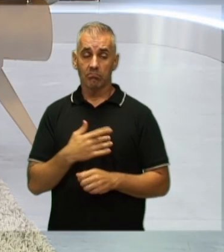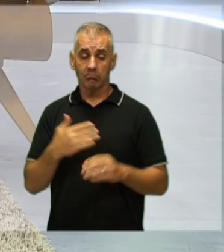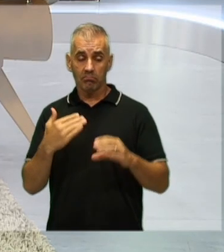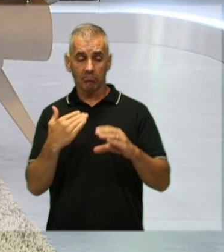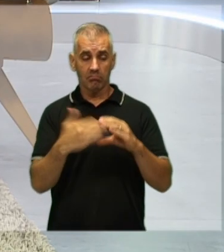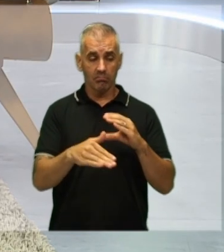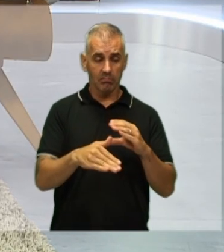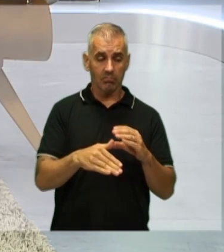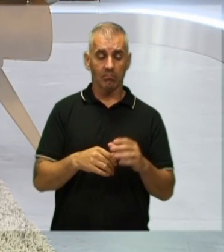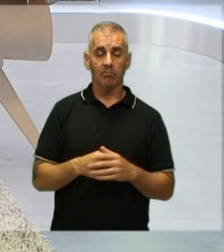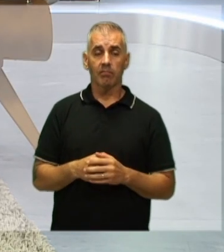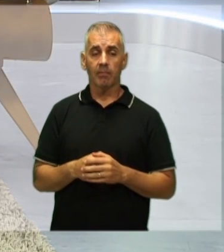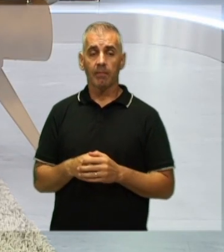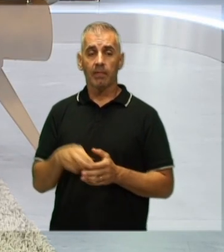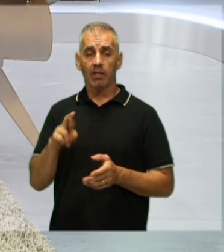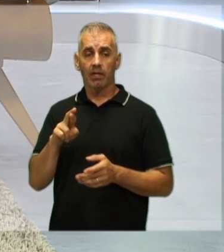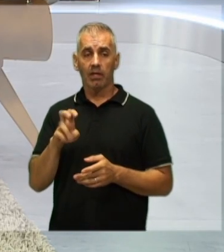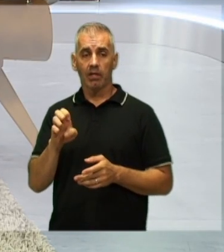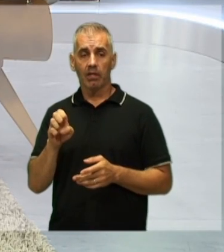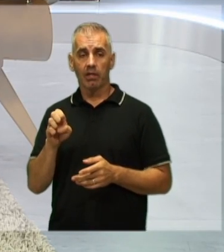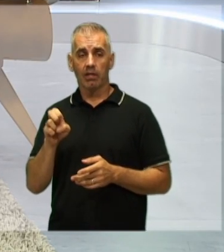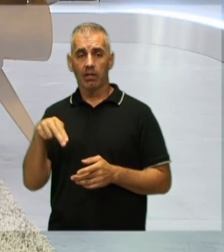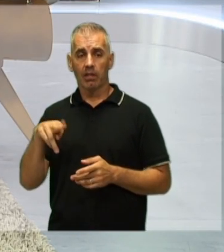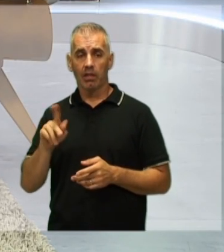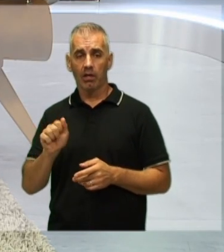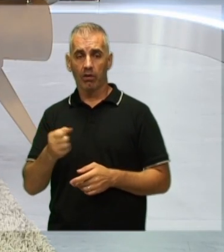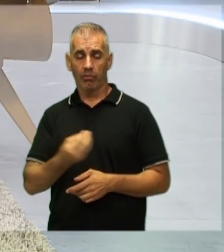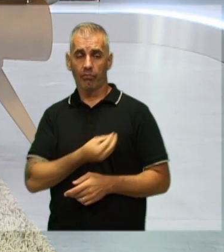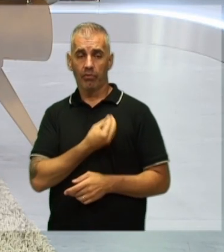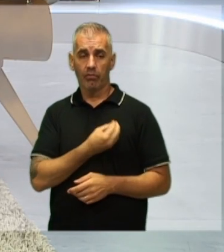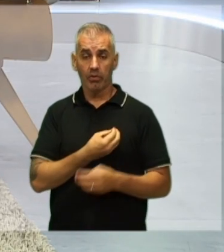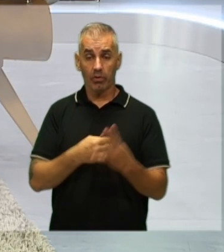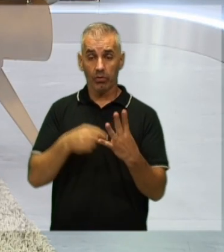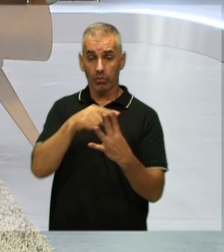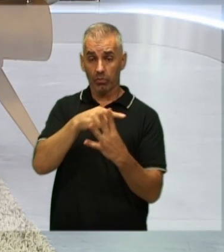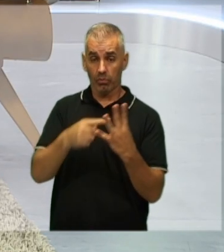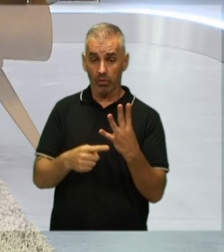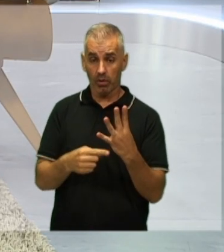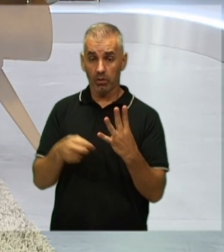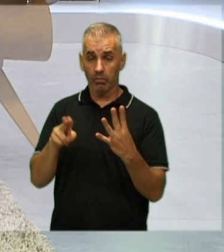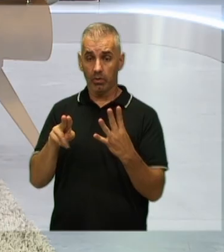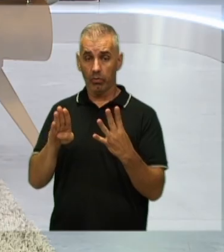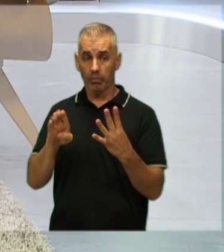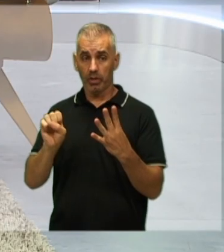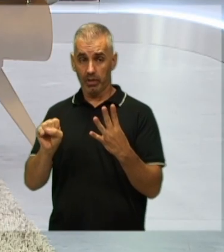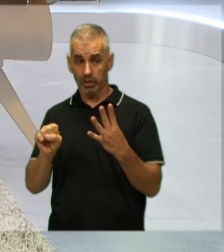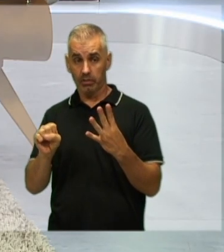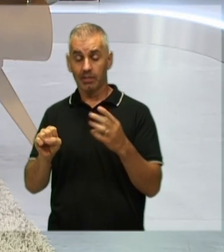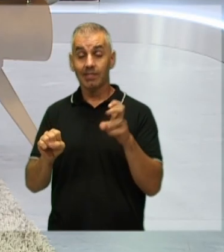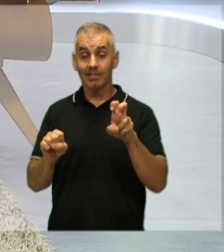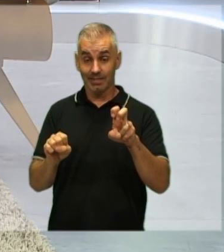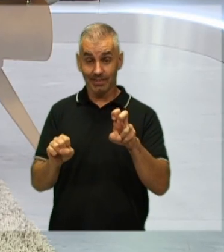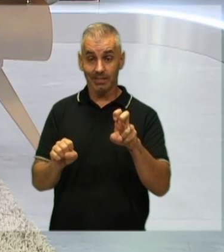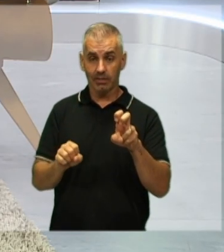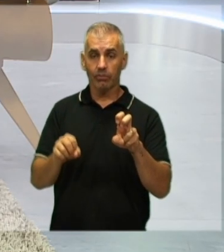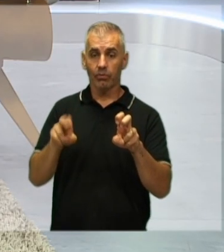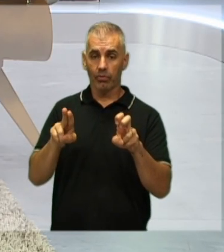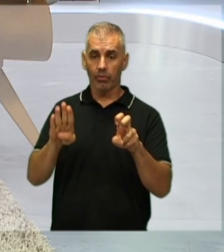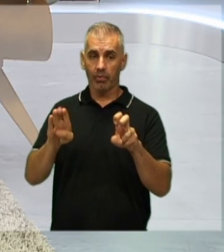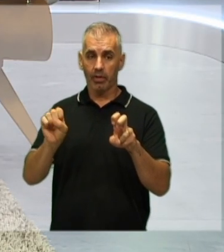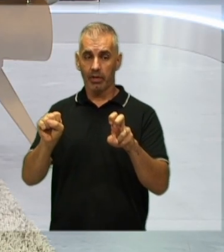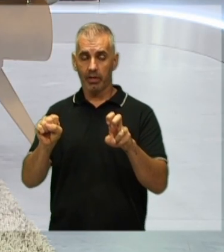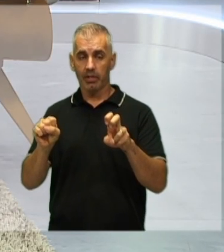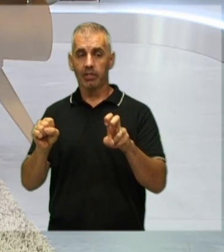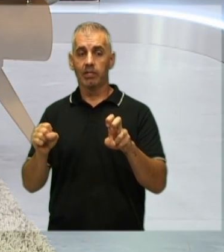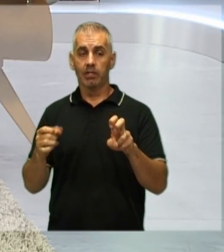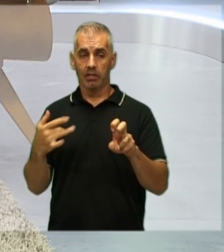da saúde, né? Sim. Para 4 unidades básicas de saúde na verdade, para 5 unidades básicas de saúde, né?